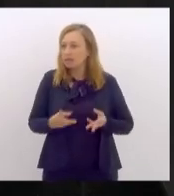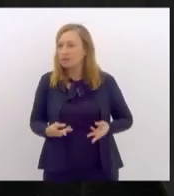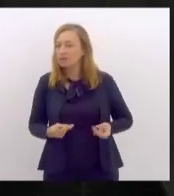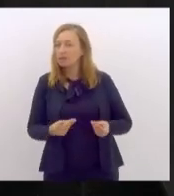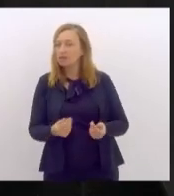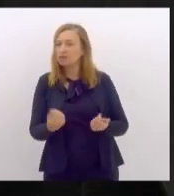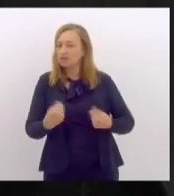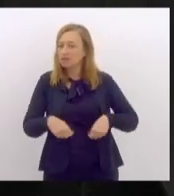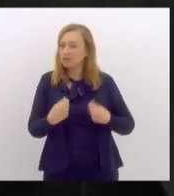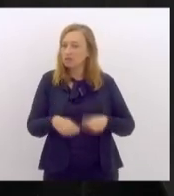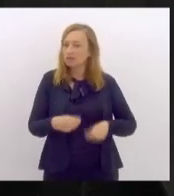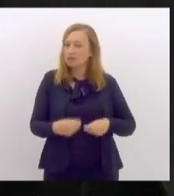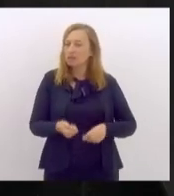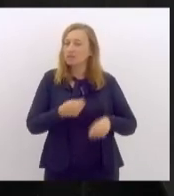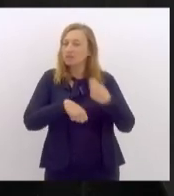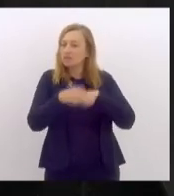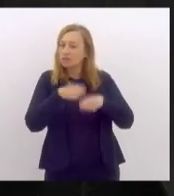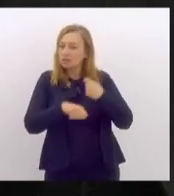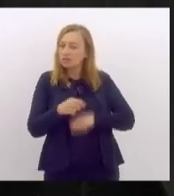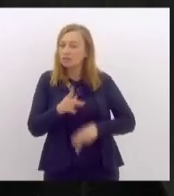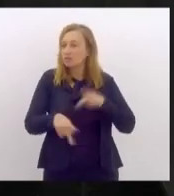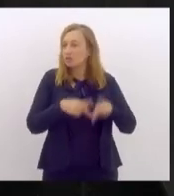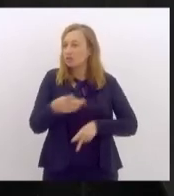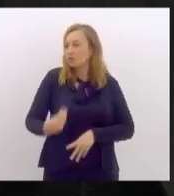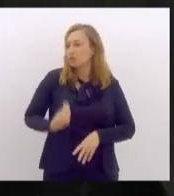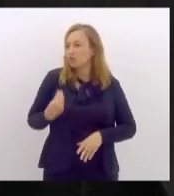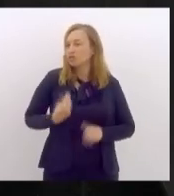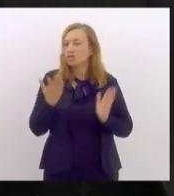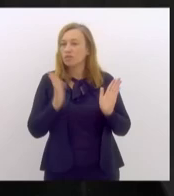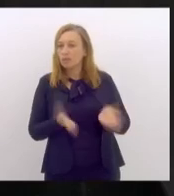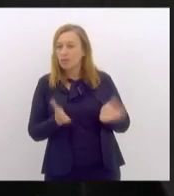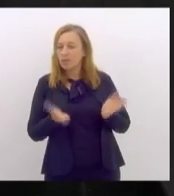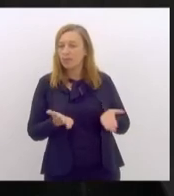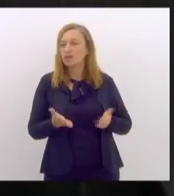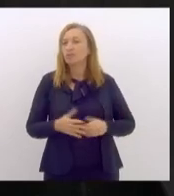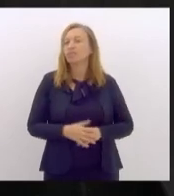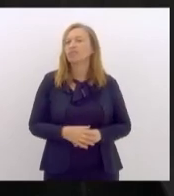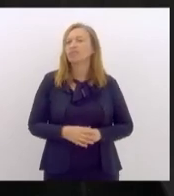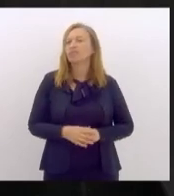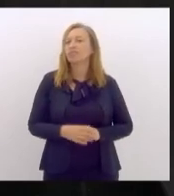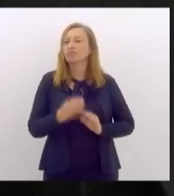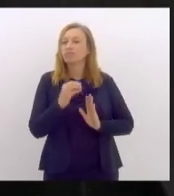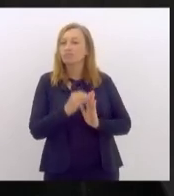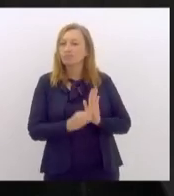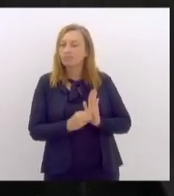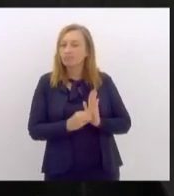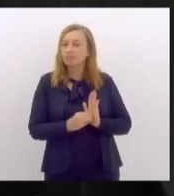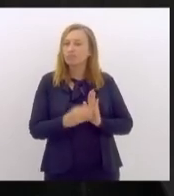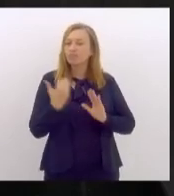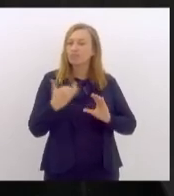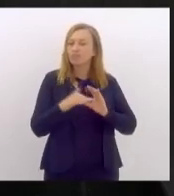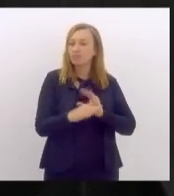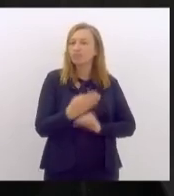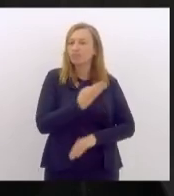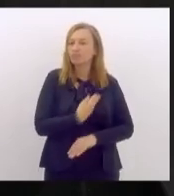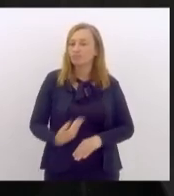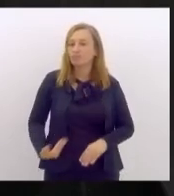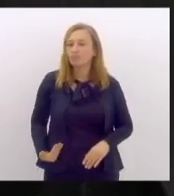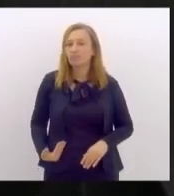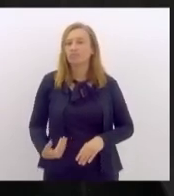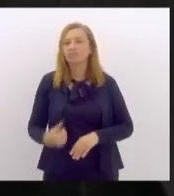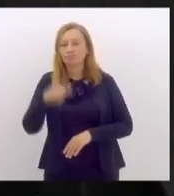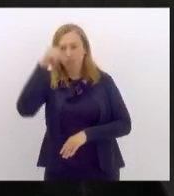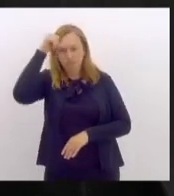social e econômica que o nosso povo vive hoje oficiamos o governador Cláudio Castro